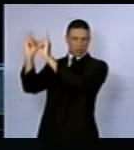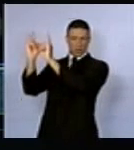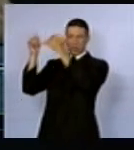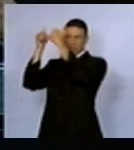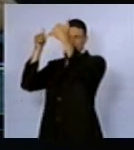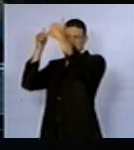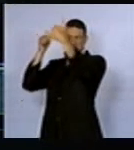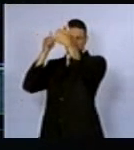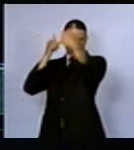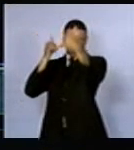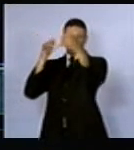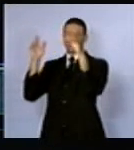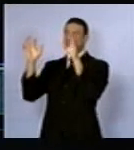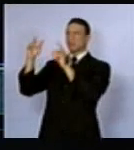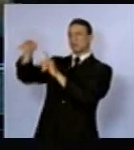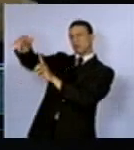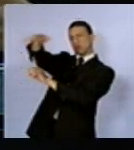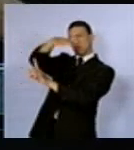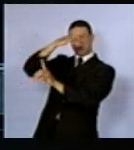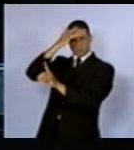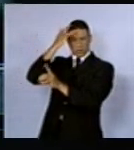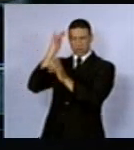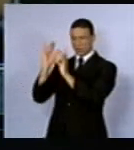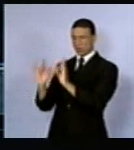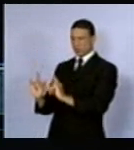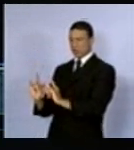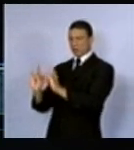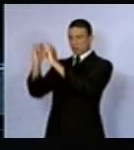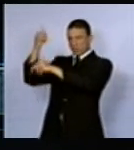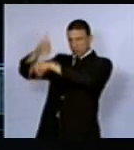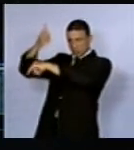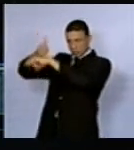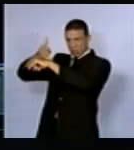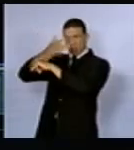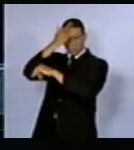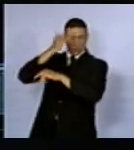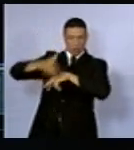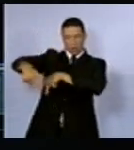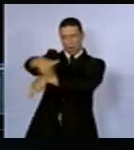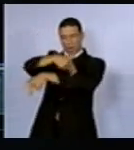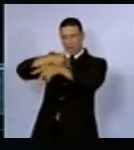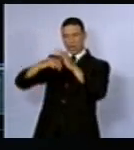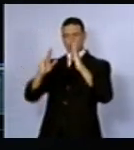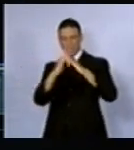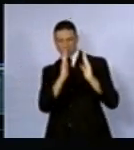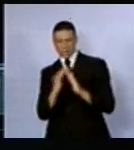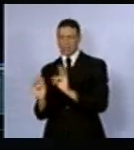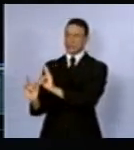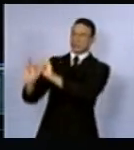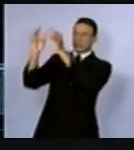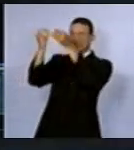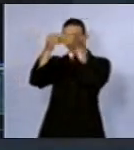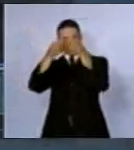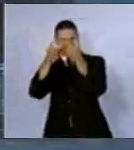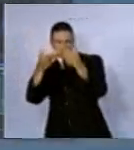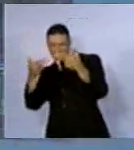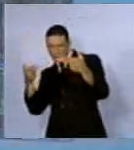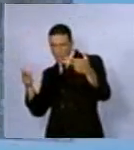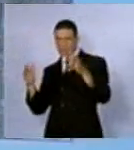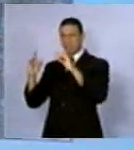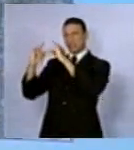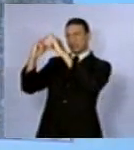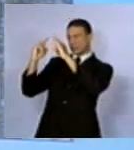ficou, portanto, cercada pela vida urbana que se desenvolveu em torno dela. O fato de estar